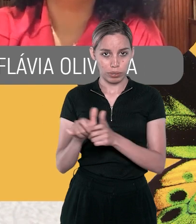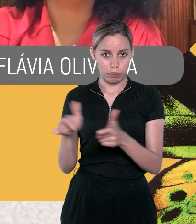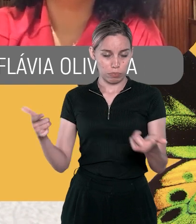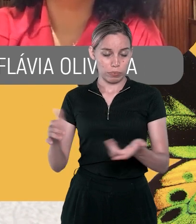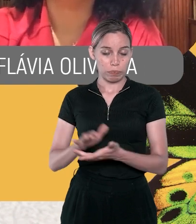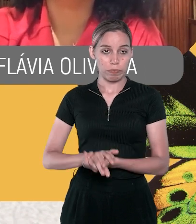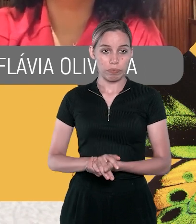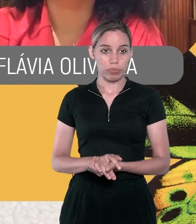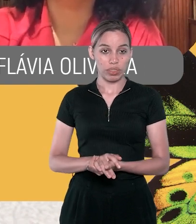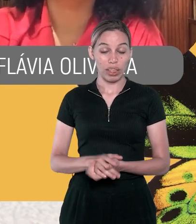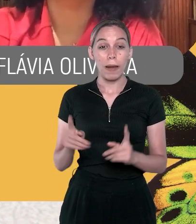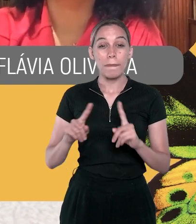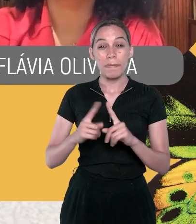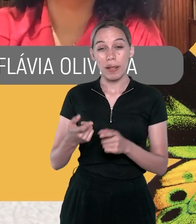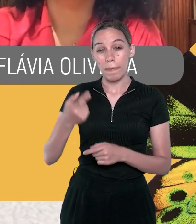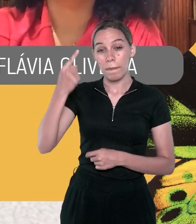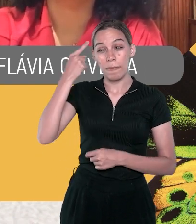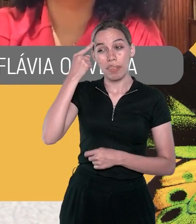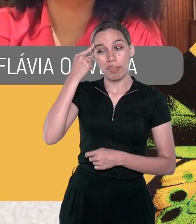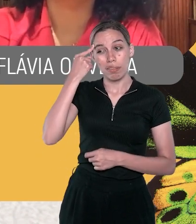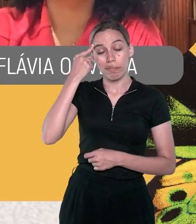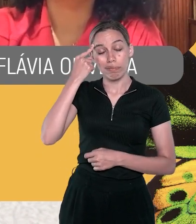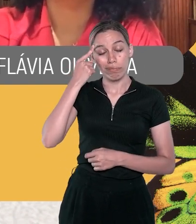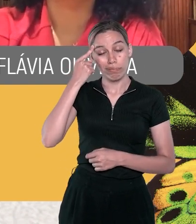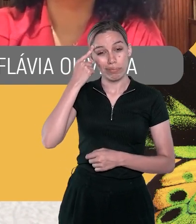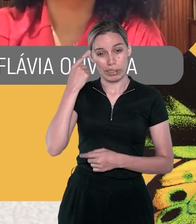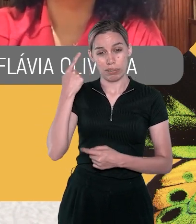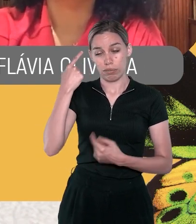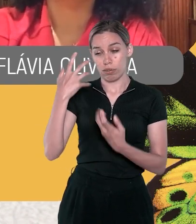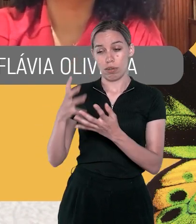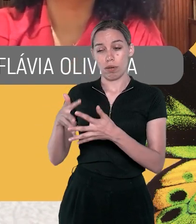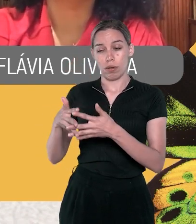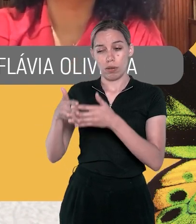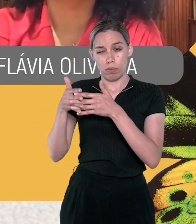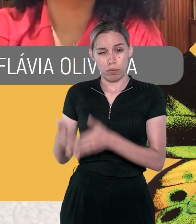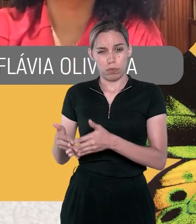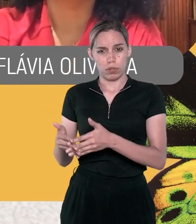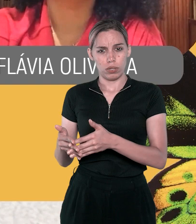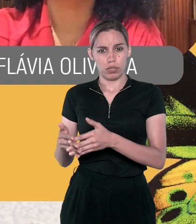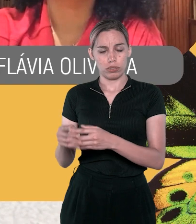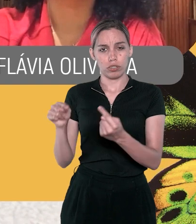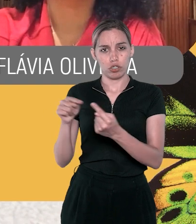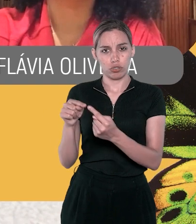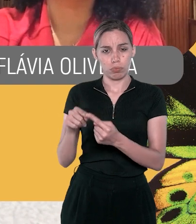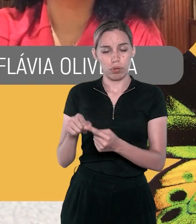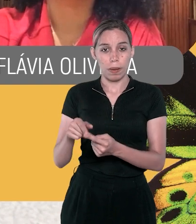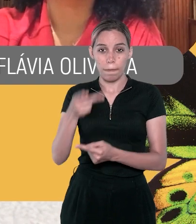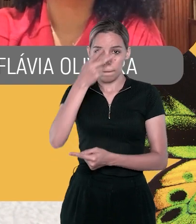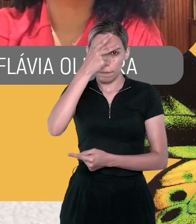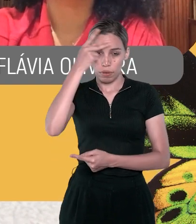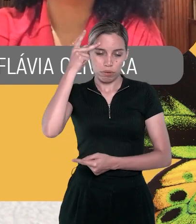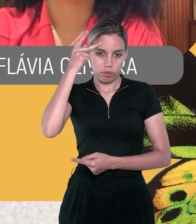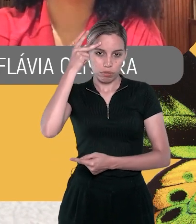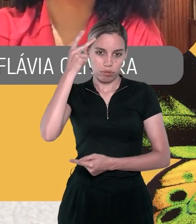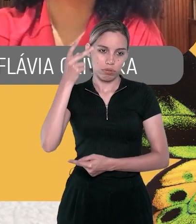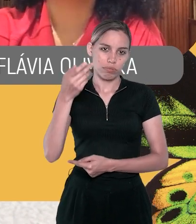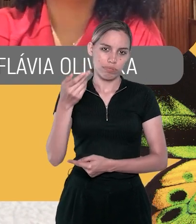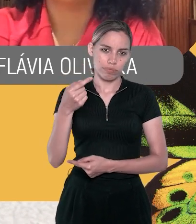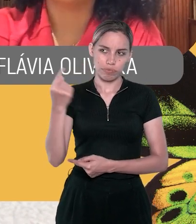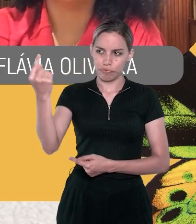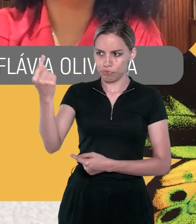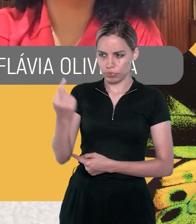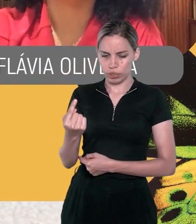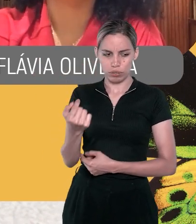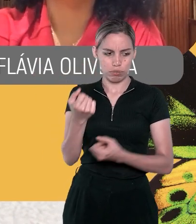é uma mentalidade muito complicada, porque eu sou educado assim, e não é que alguém chegou e me fez uma preleção, disse assim: meu filho, senta aqui, vou te explicar, os negros